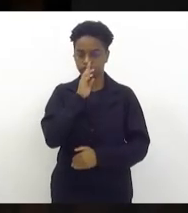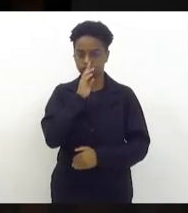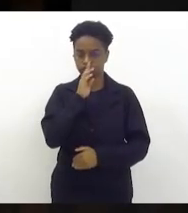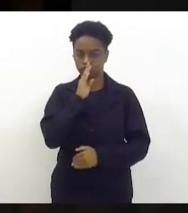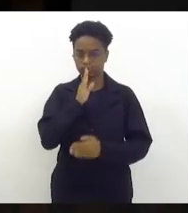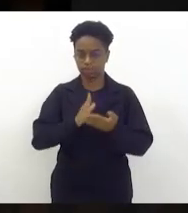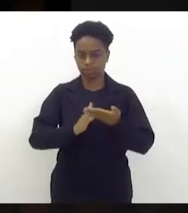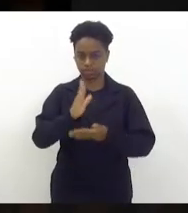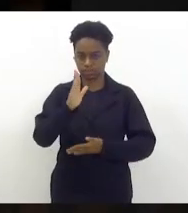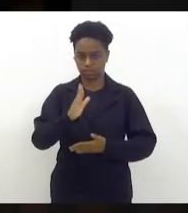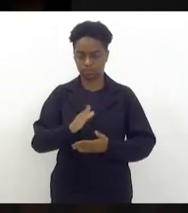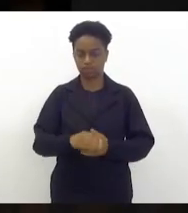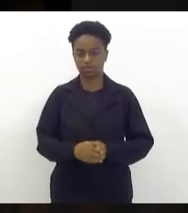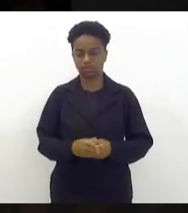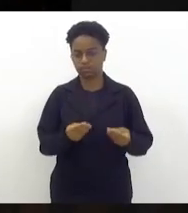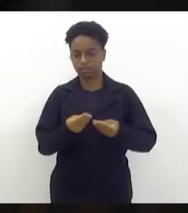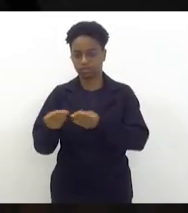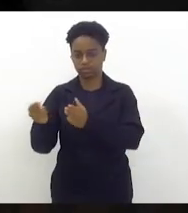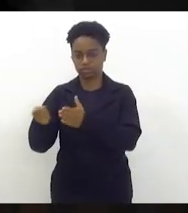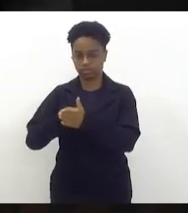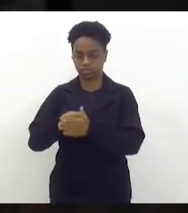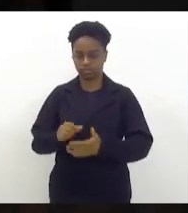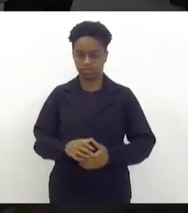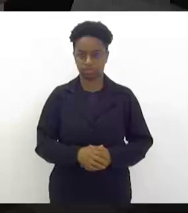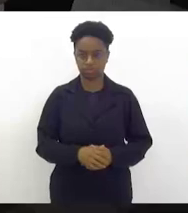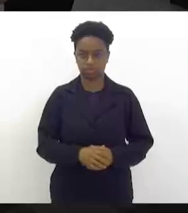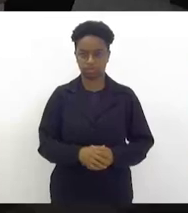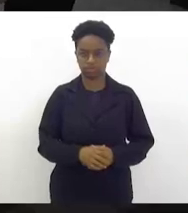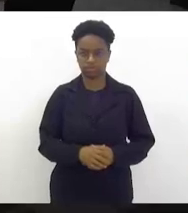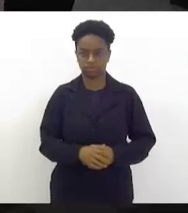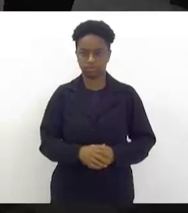estão. Aprovado, vai autógrafo.